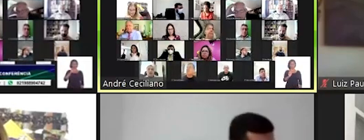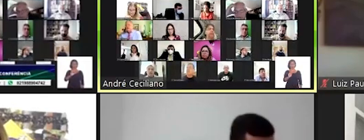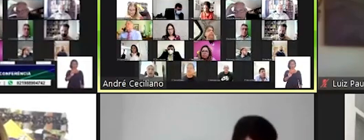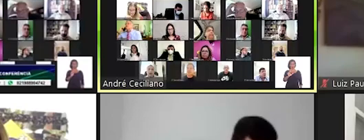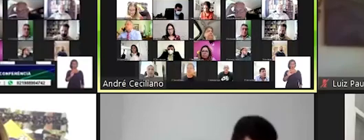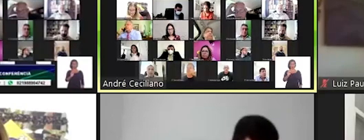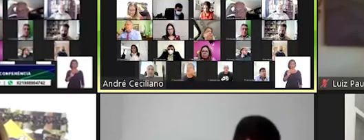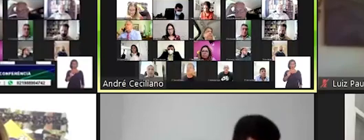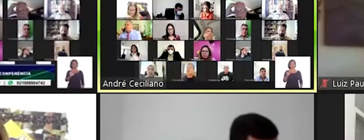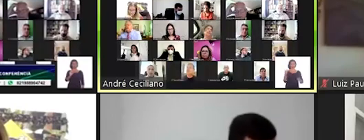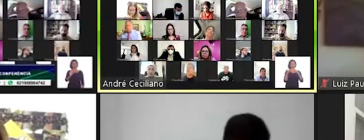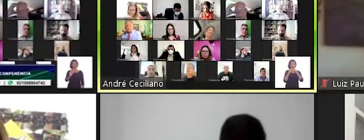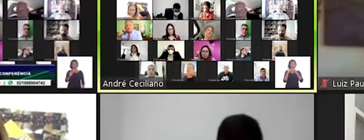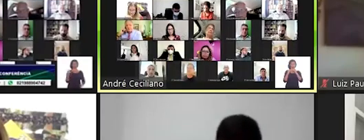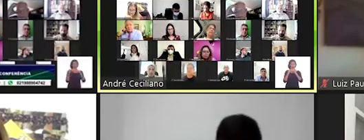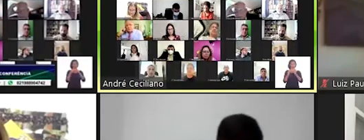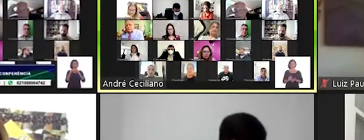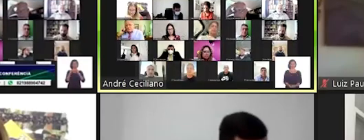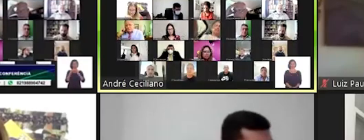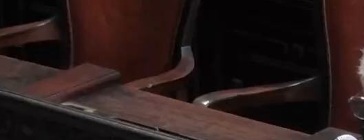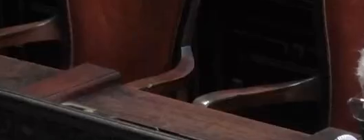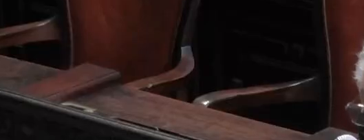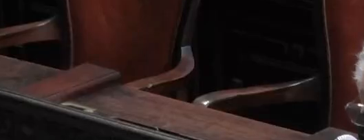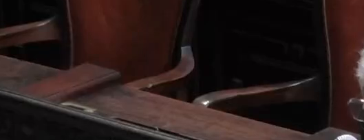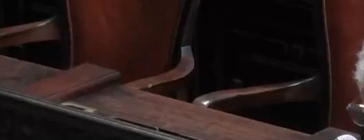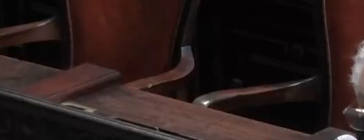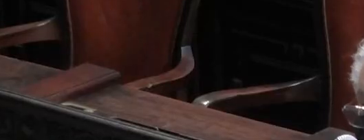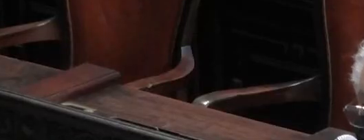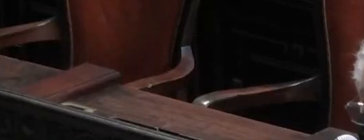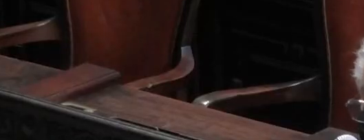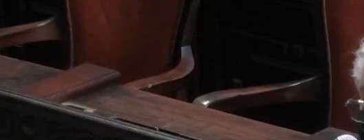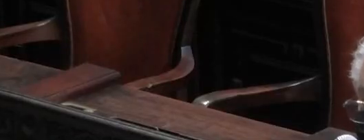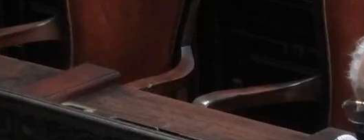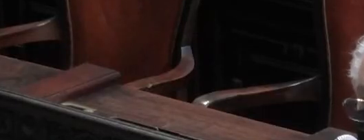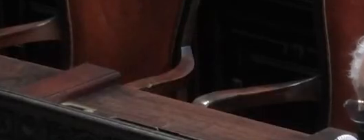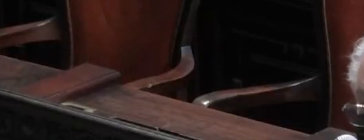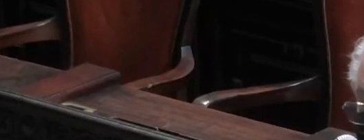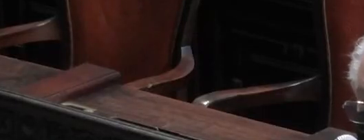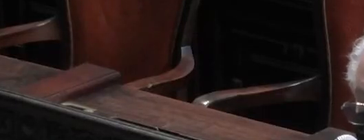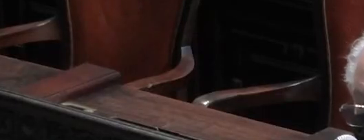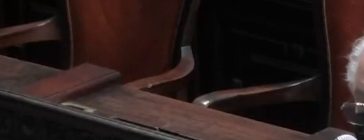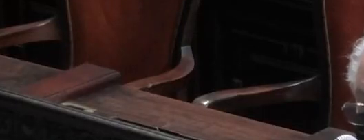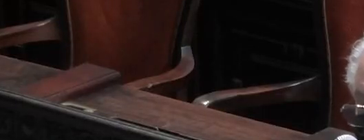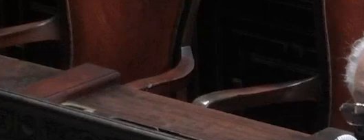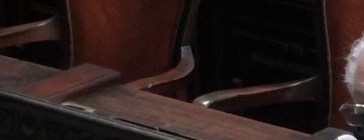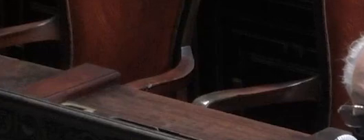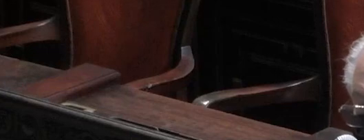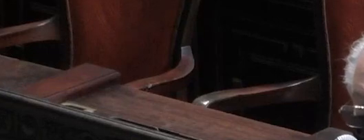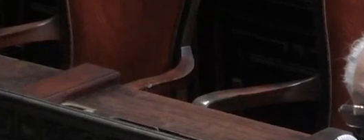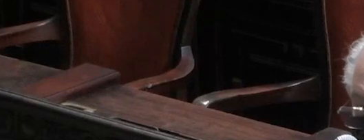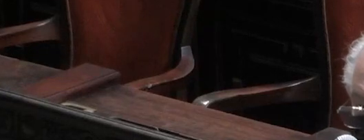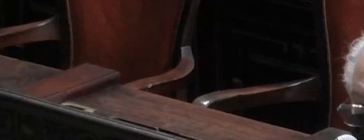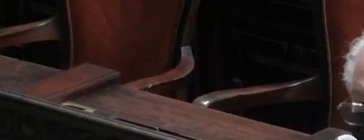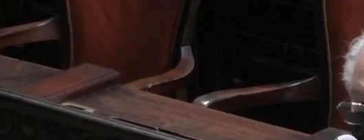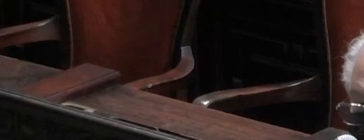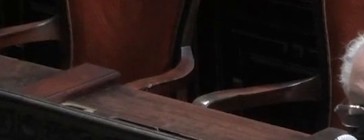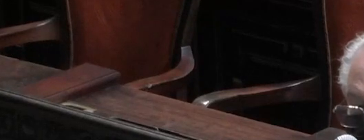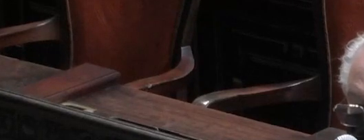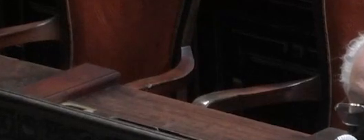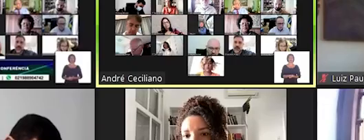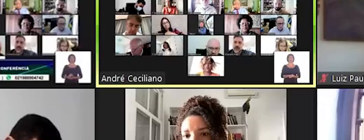parlamentar substituto que irão atuar na alerj com 61 votos o deputado Noel de Carvalho foi eleito